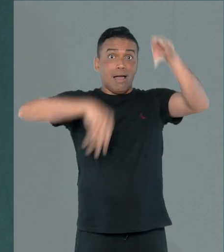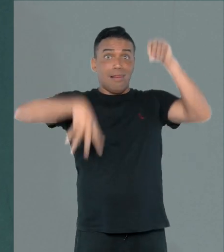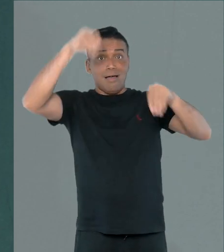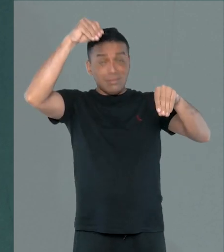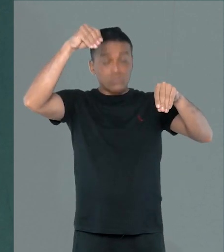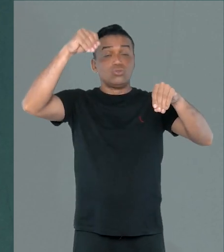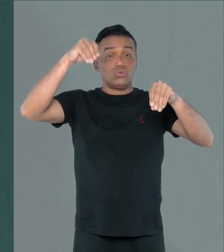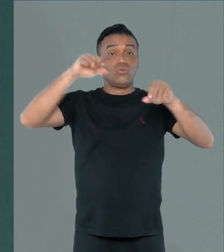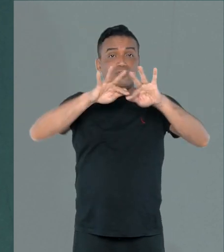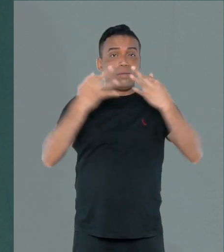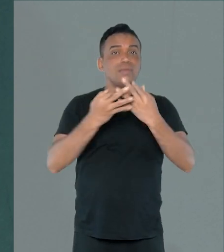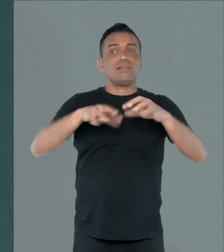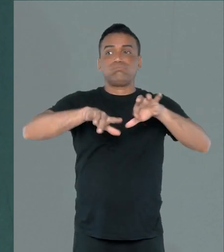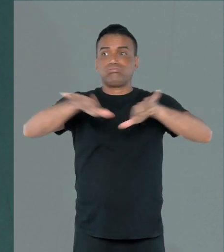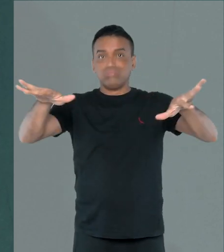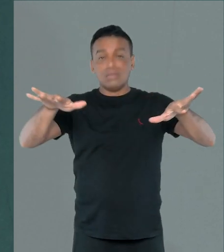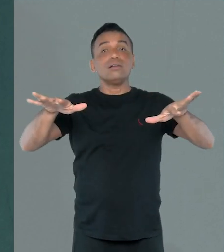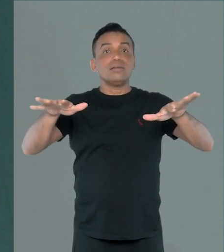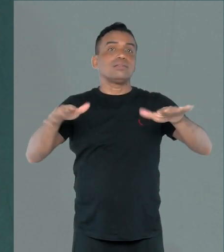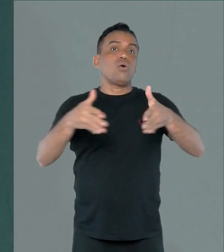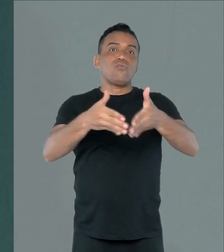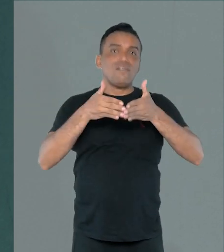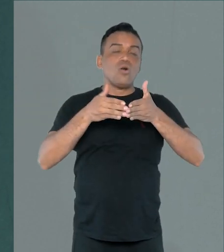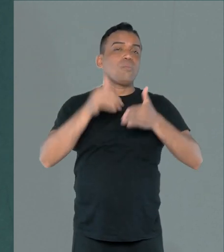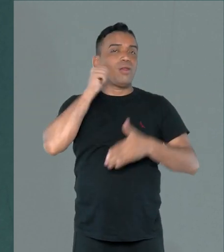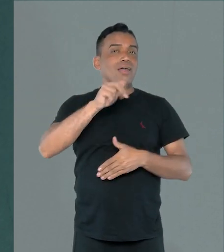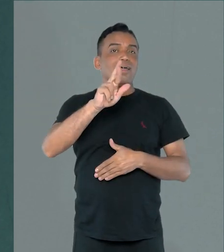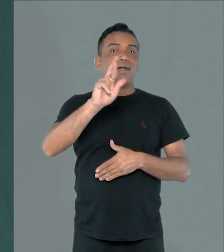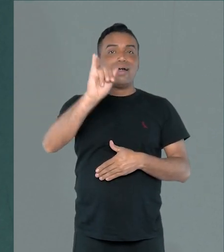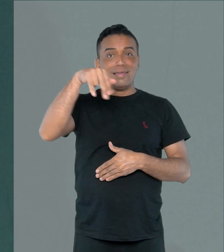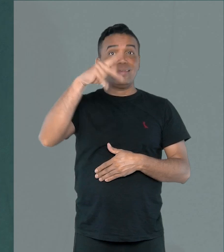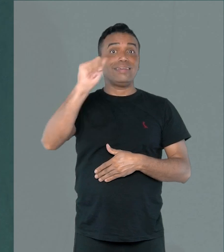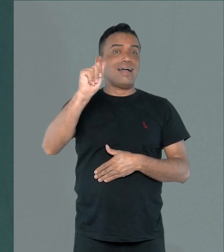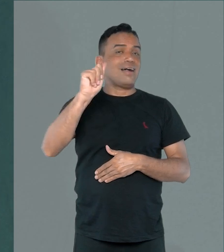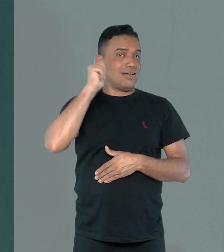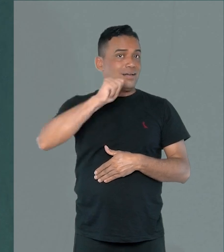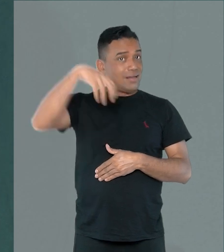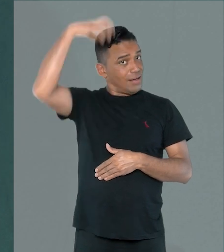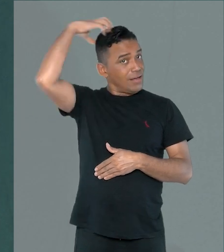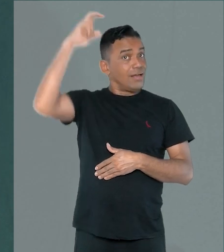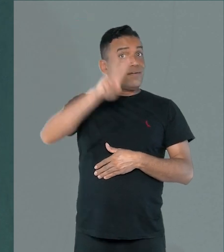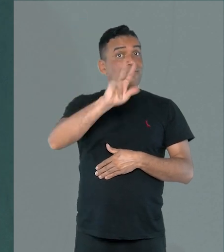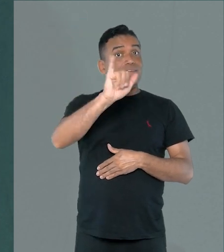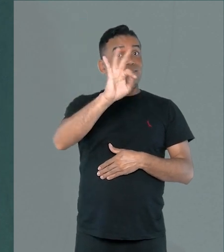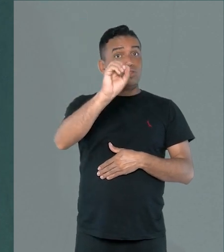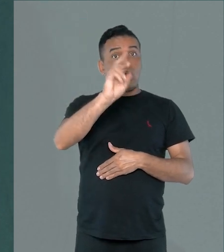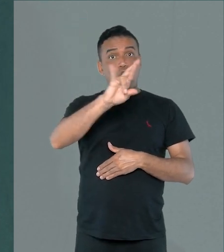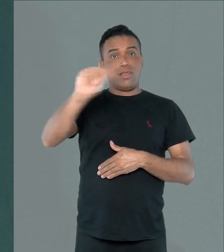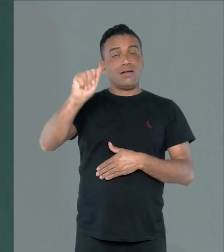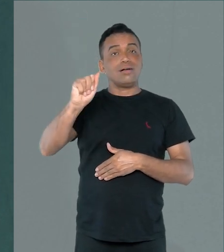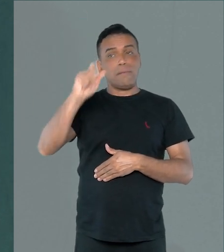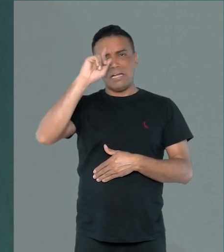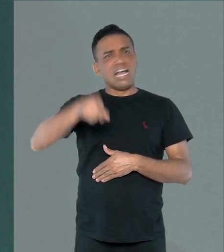dividiam, a família toda dividia, que foi um favor da Rainha Vitória com a família Orleans, fazia os meninos descerem por aquela corda,